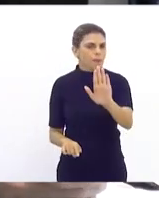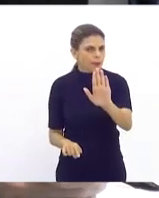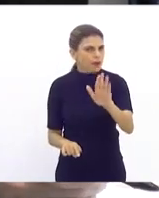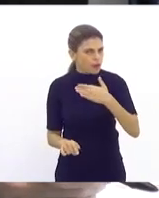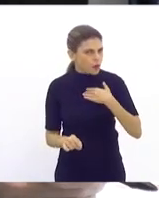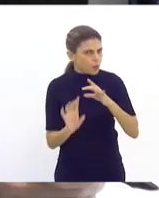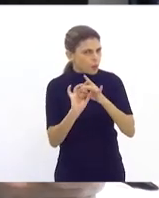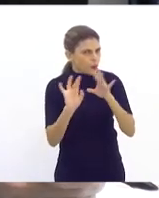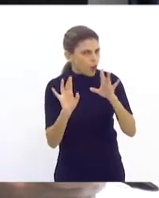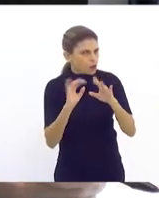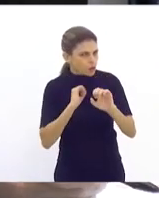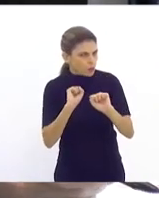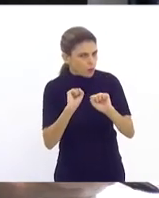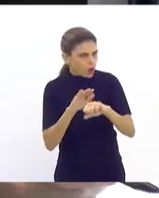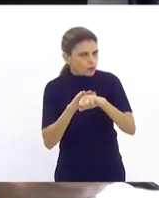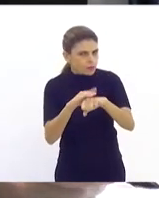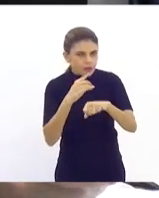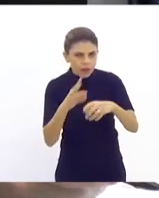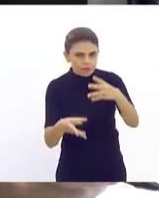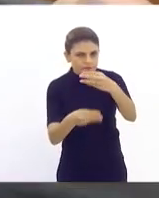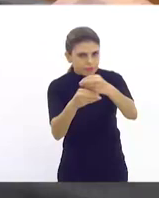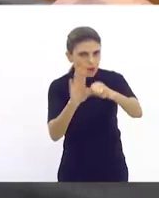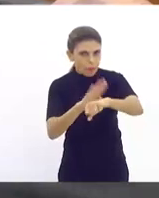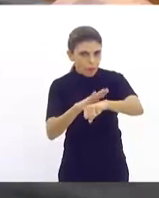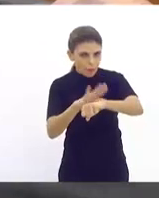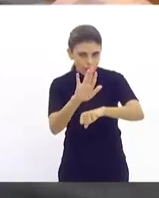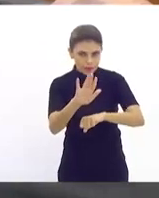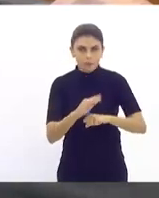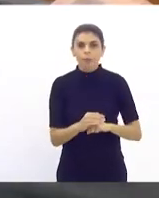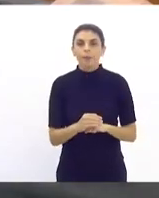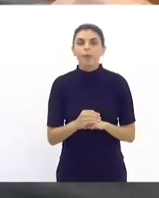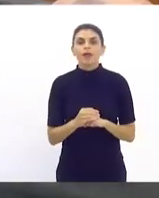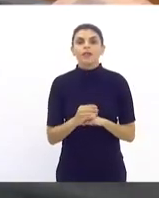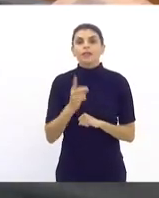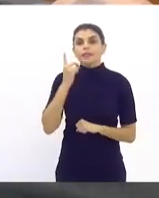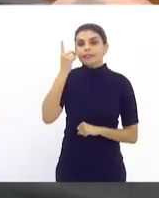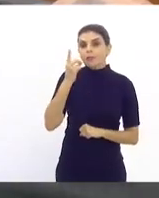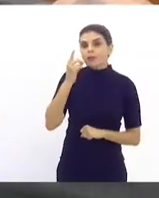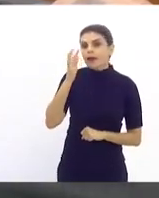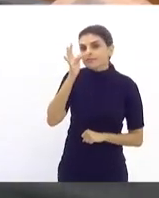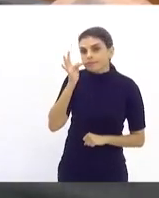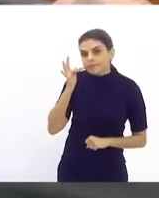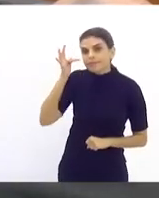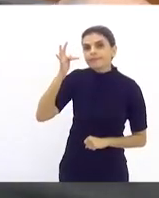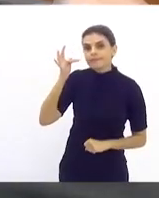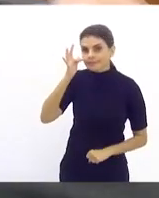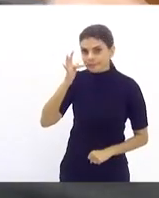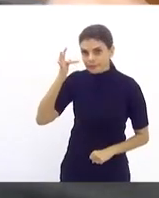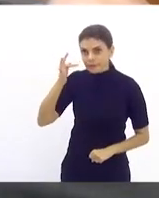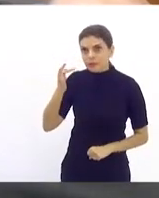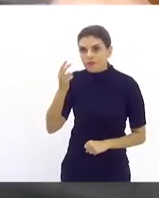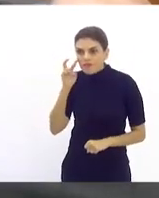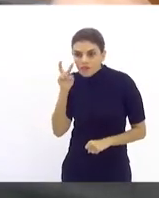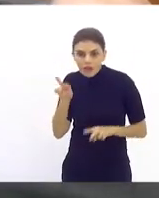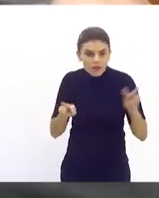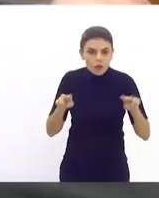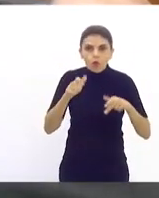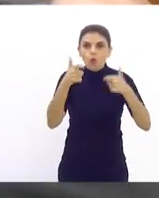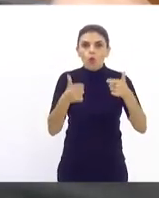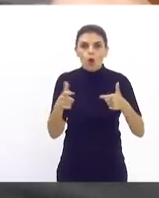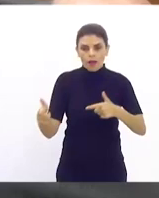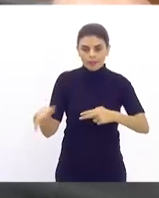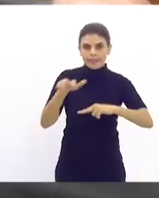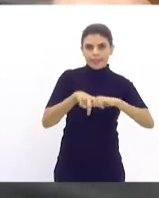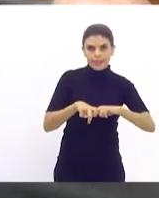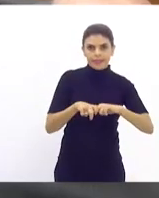me permite existe essa sobreposição? Só um pequeno momento. O deputado Serafini acaba de chegar. Pedi que acomode o deputado Serafini, que alguém permita o